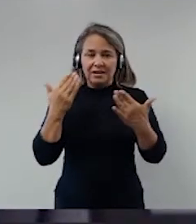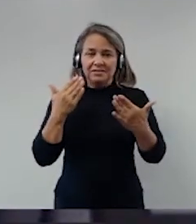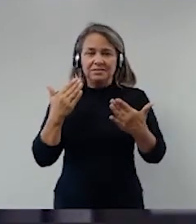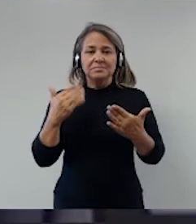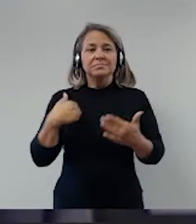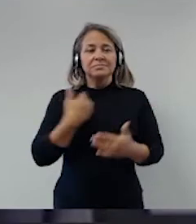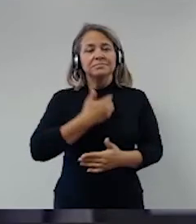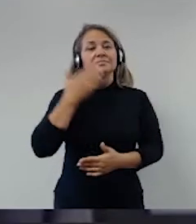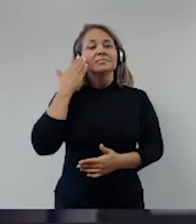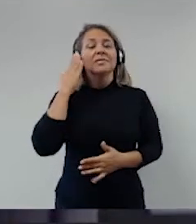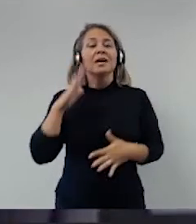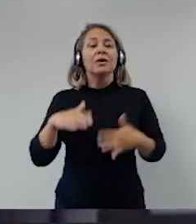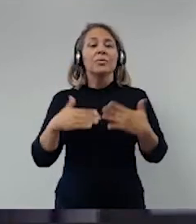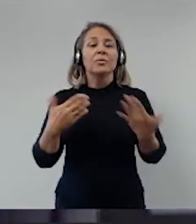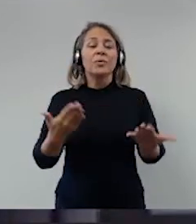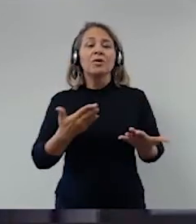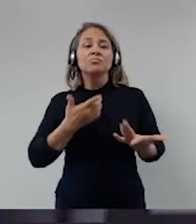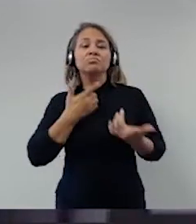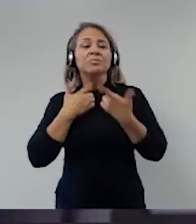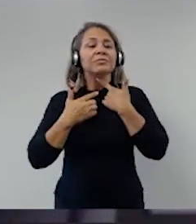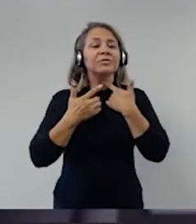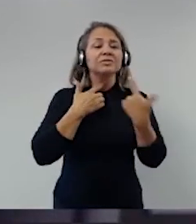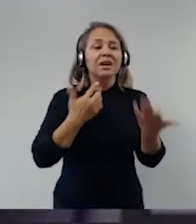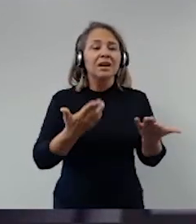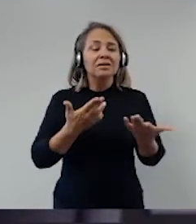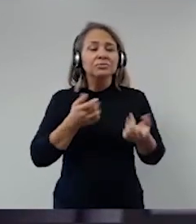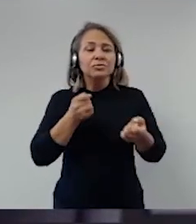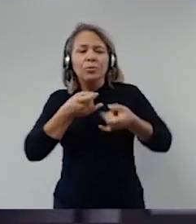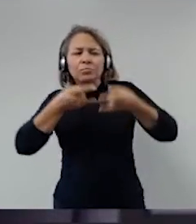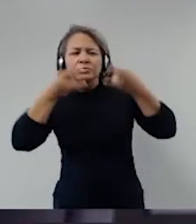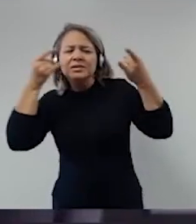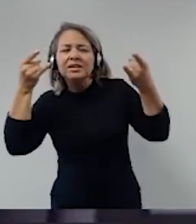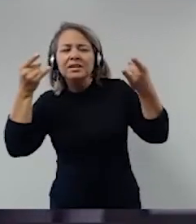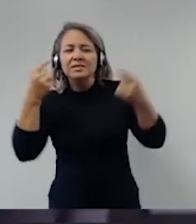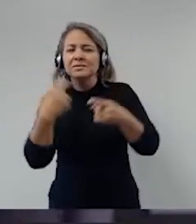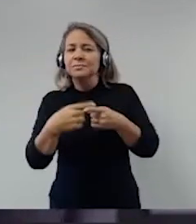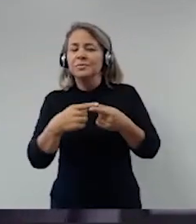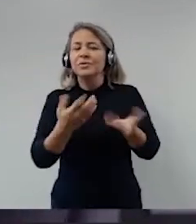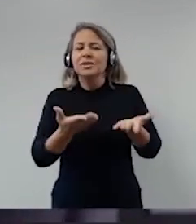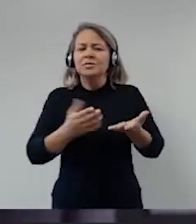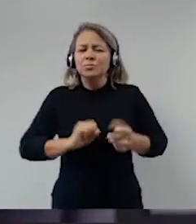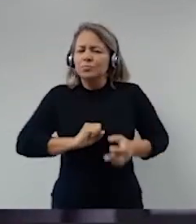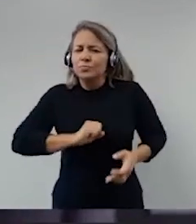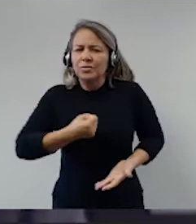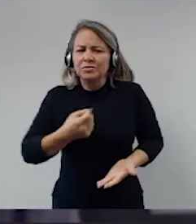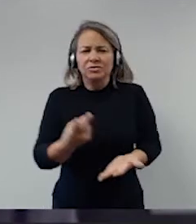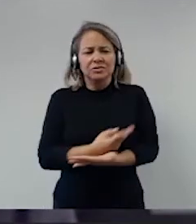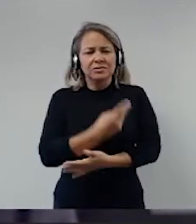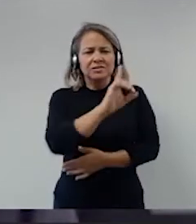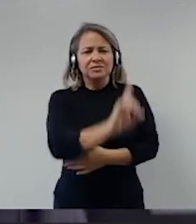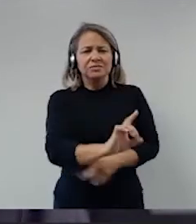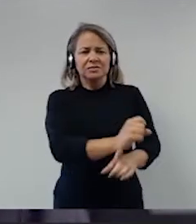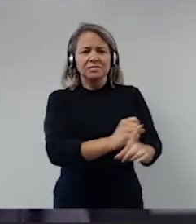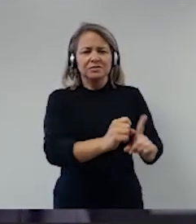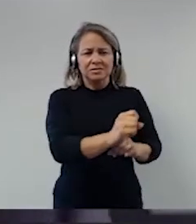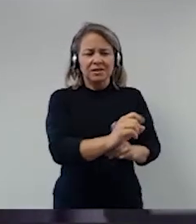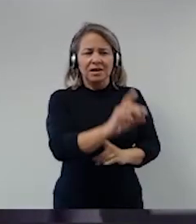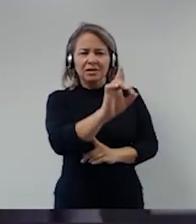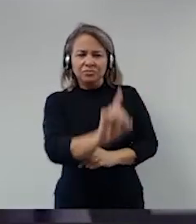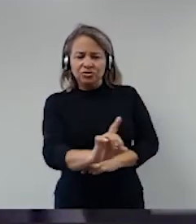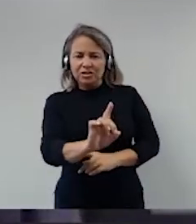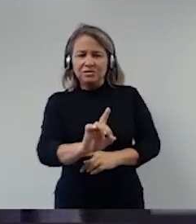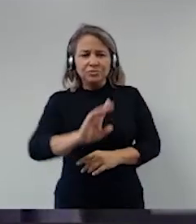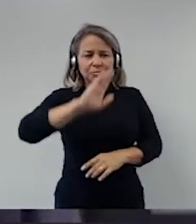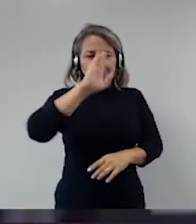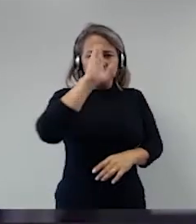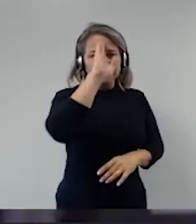saber qual é o interesse e qual é a forma e por que tanto ódio aos direitos sociais, aos direitos